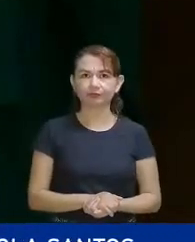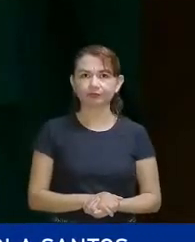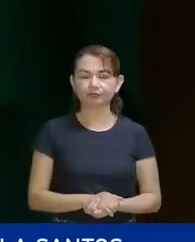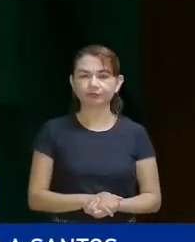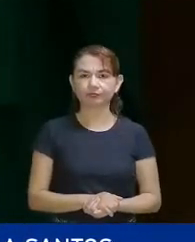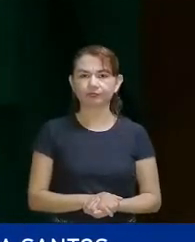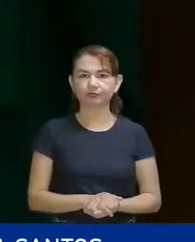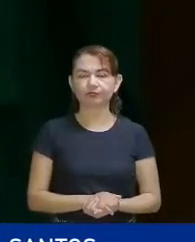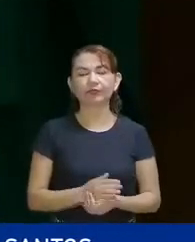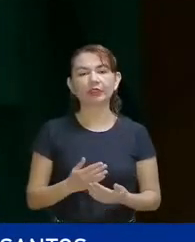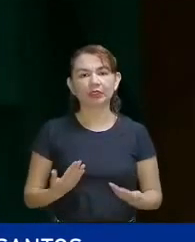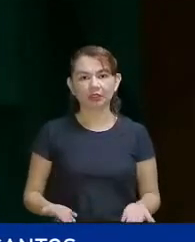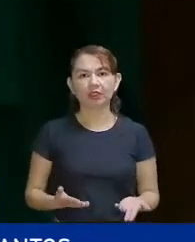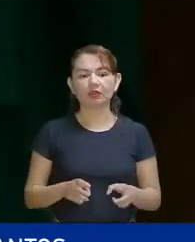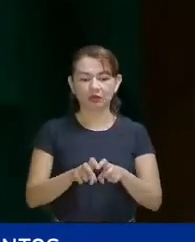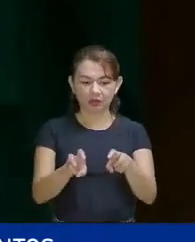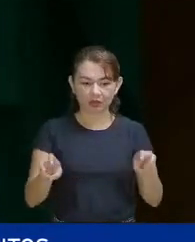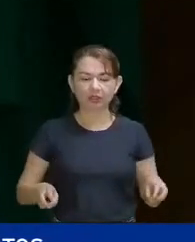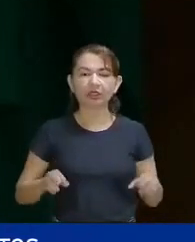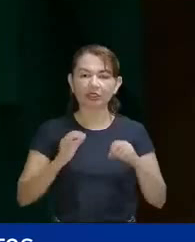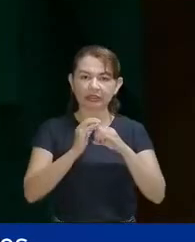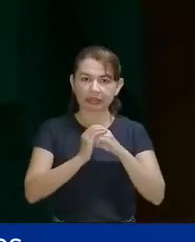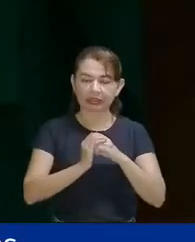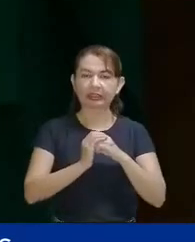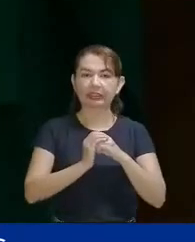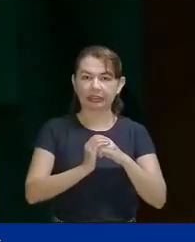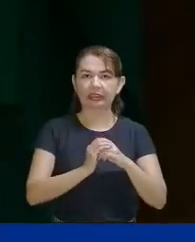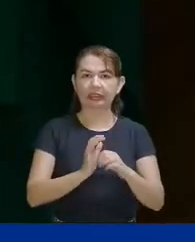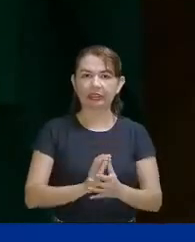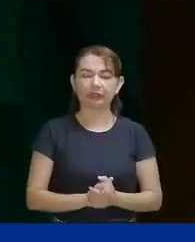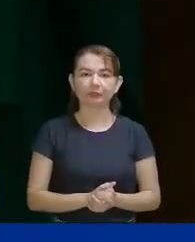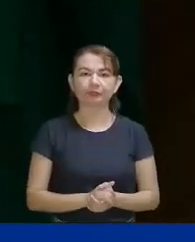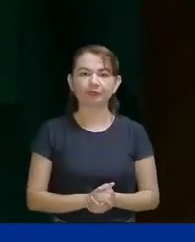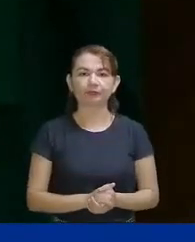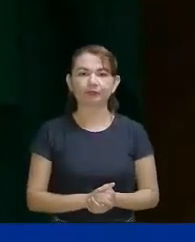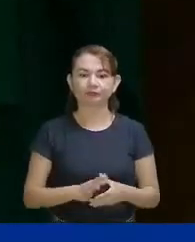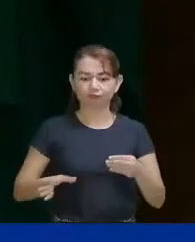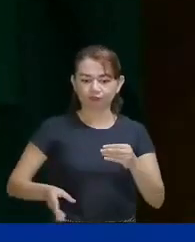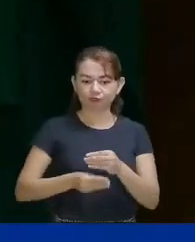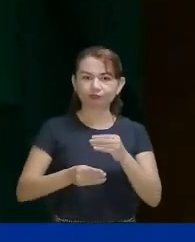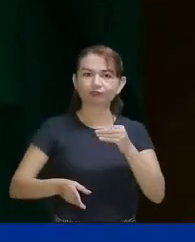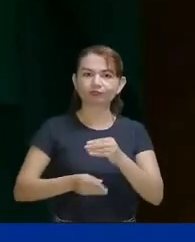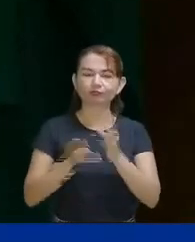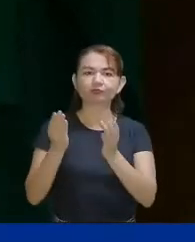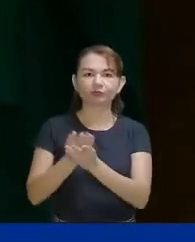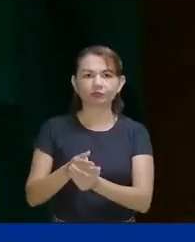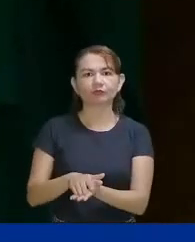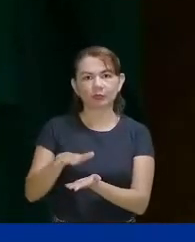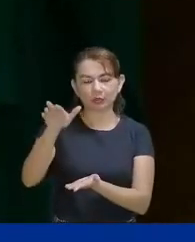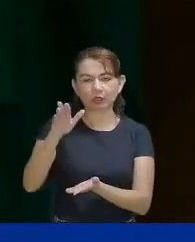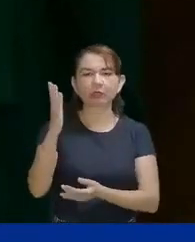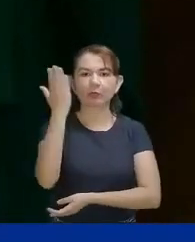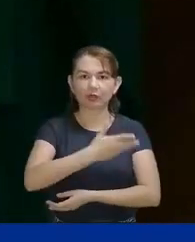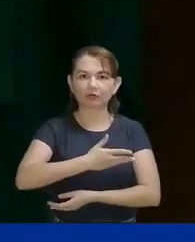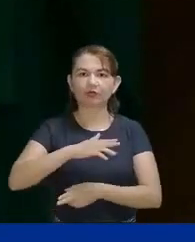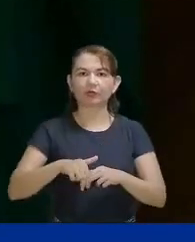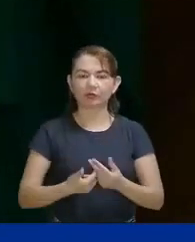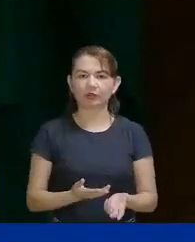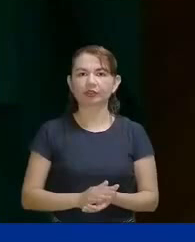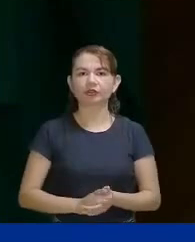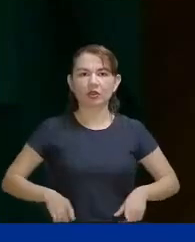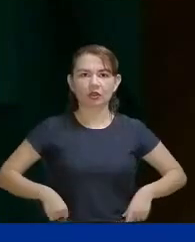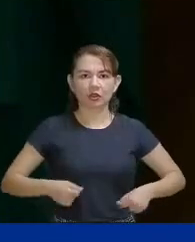se obstaculariza a esta Corte reconhecer que os elementos juntados aos autos para comprovação